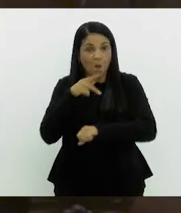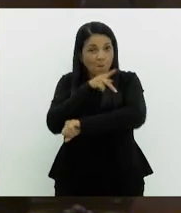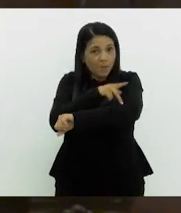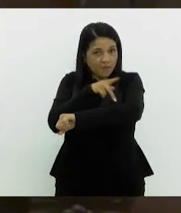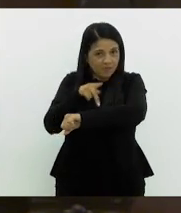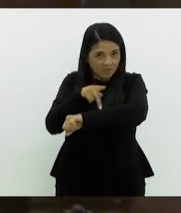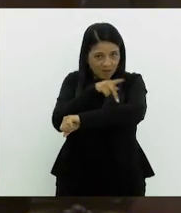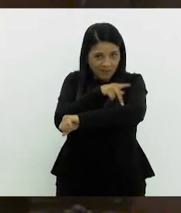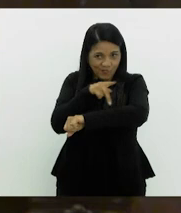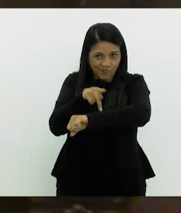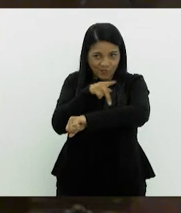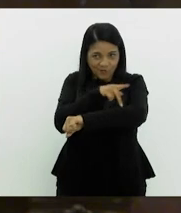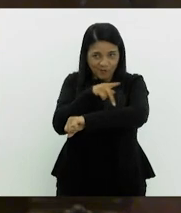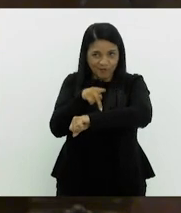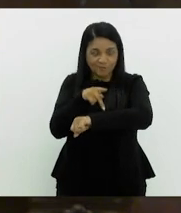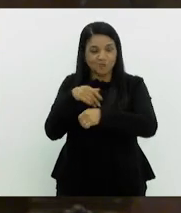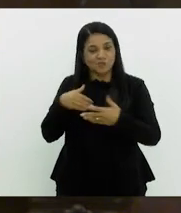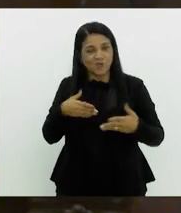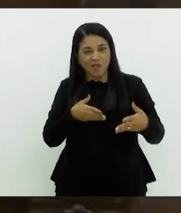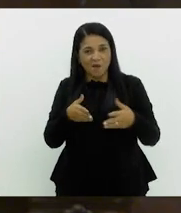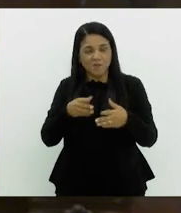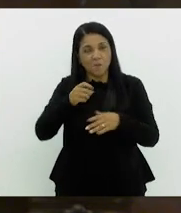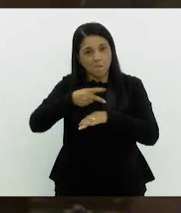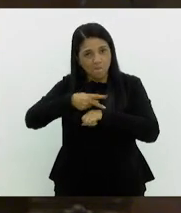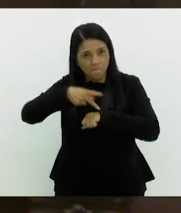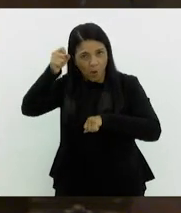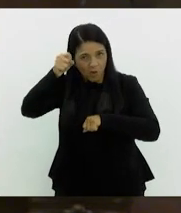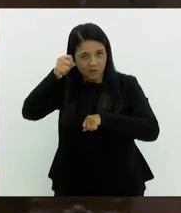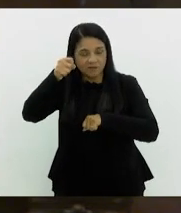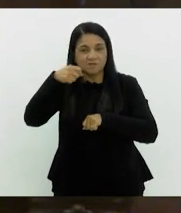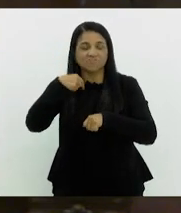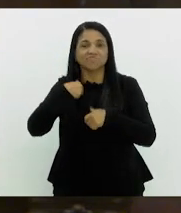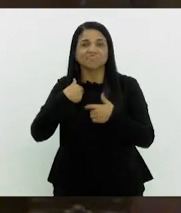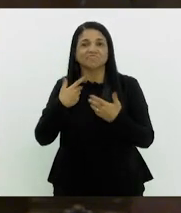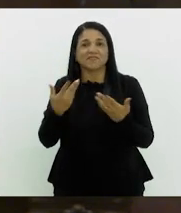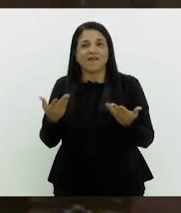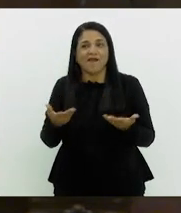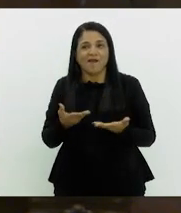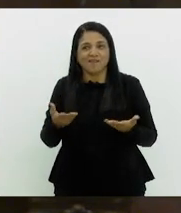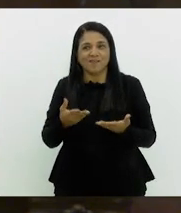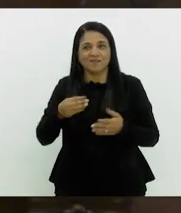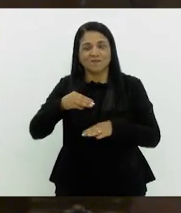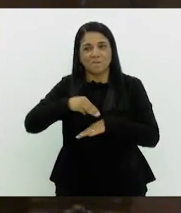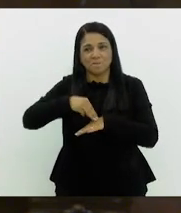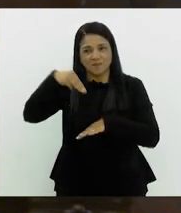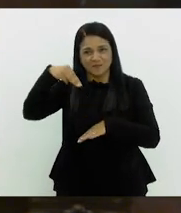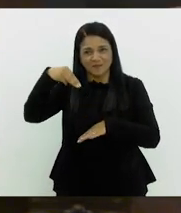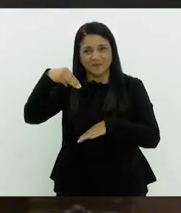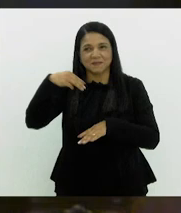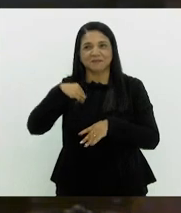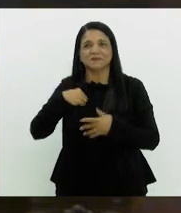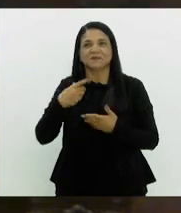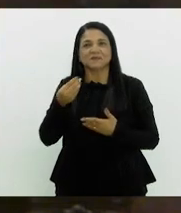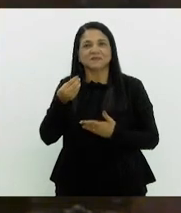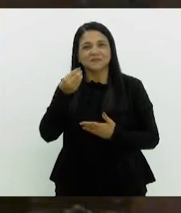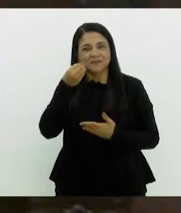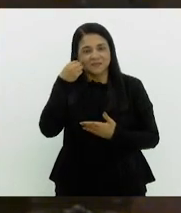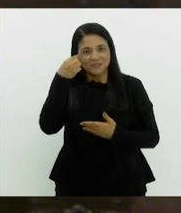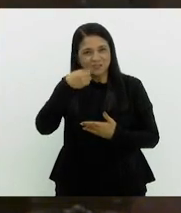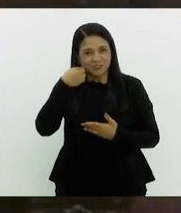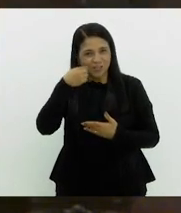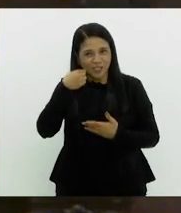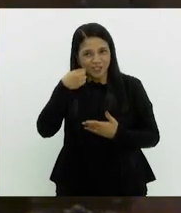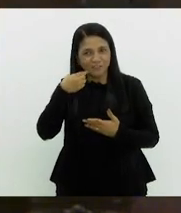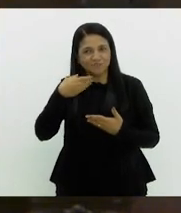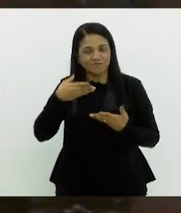que, nos meus caminhos de pós-graduação e agora como mestranda, tenho tomado o caminho do direito por